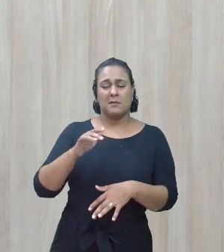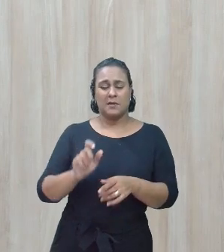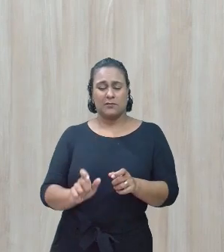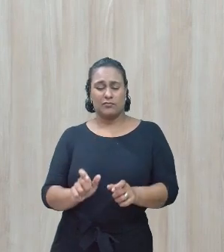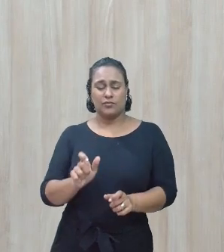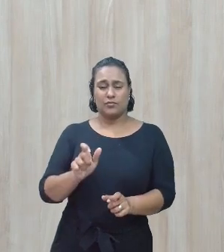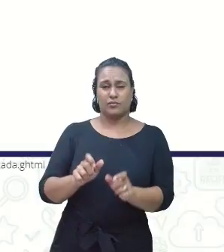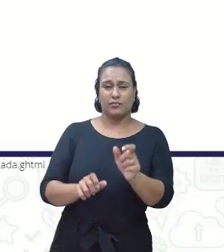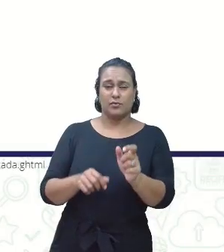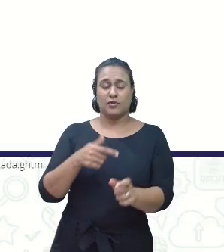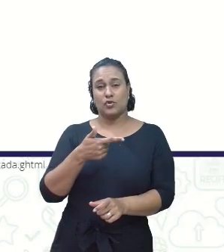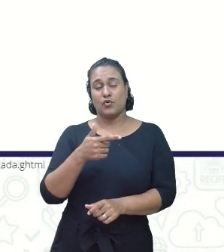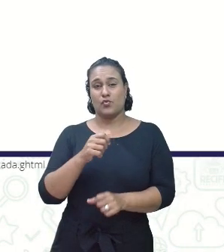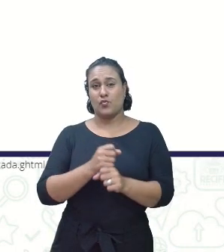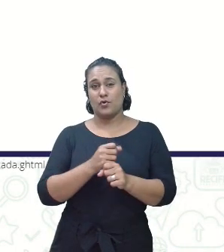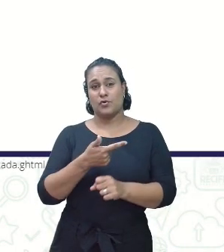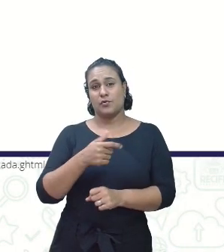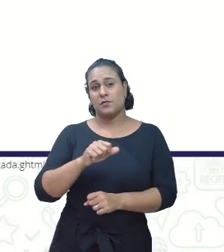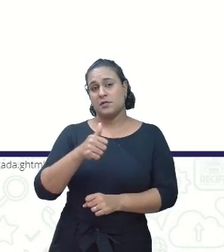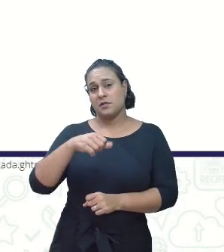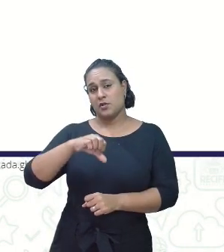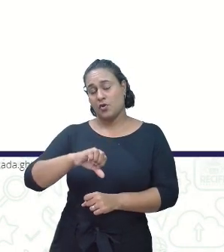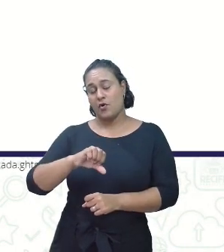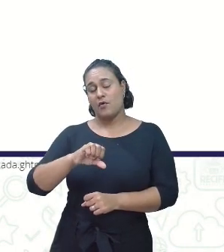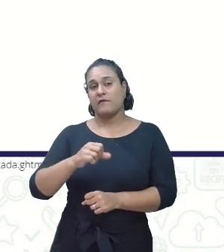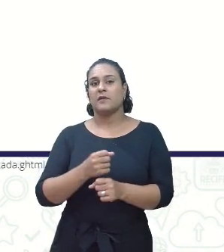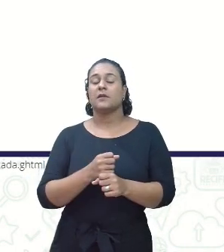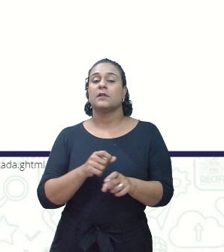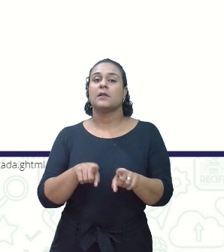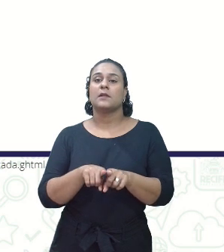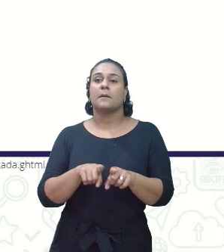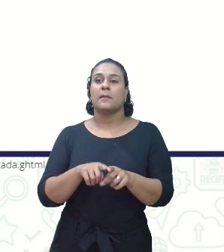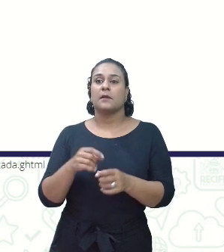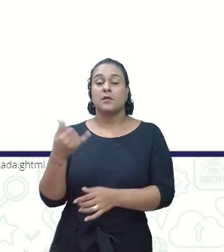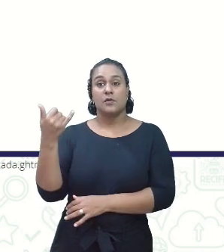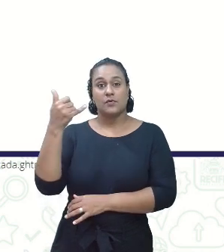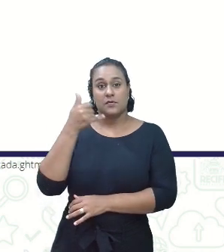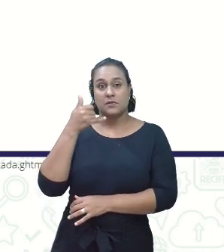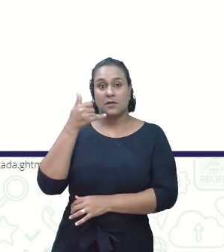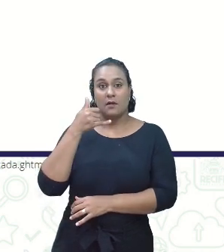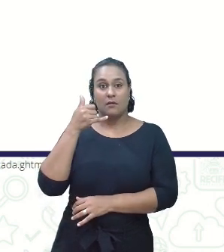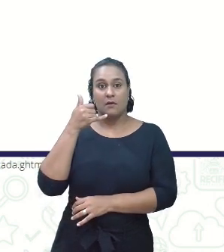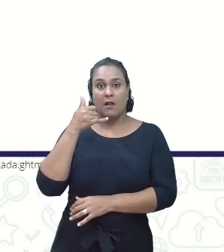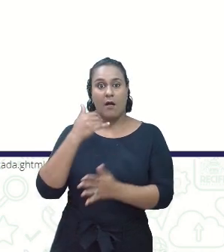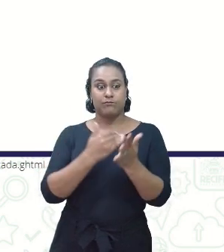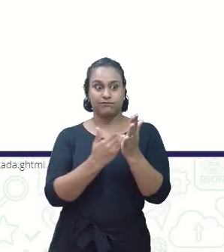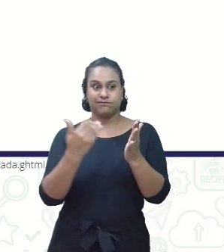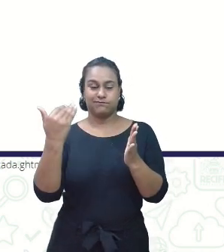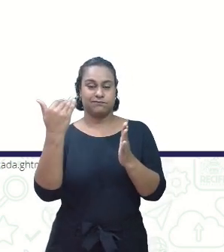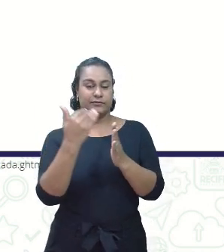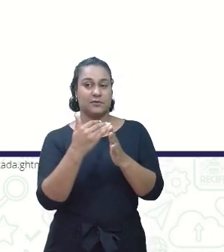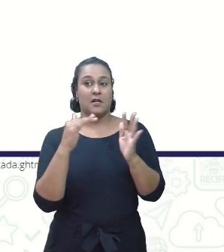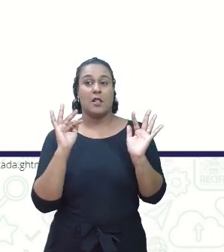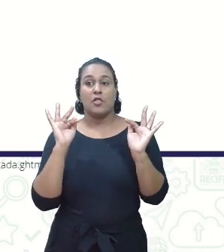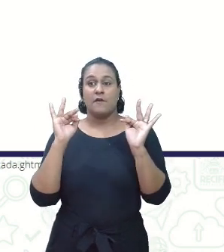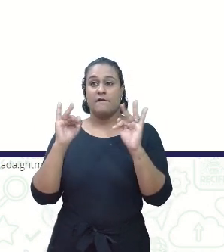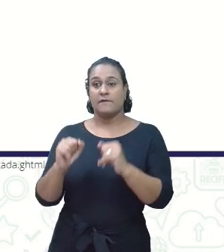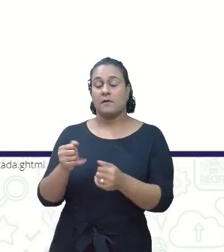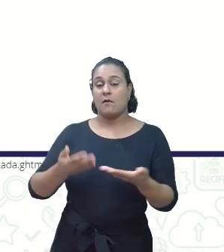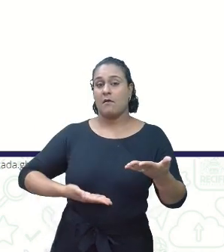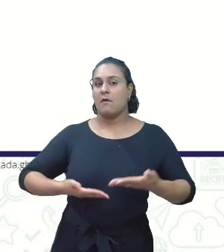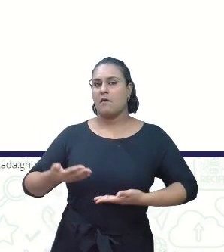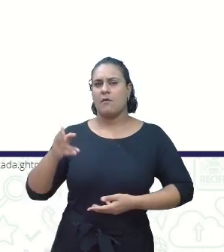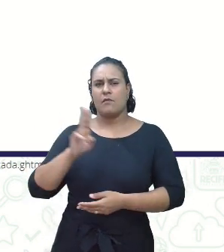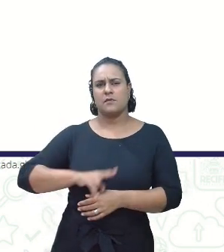meio entre 2019 e 2018 e no celular ganhando disparado, né, gente? E no final, os serviços mais